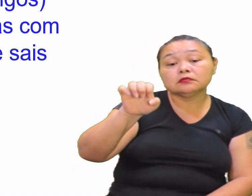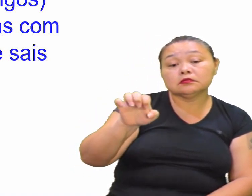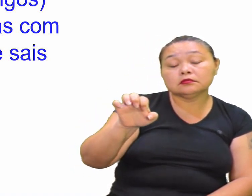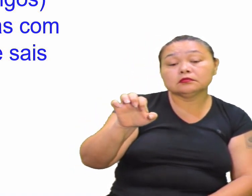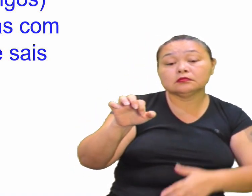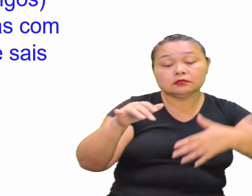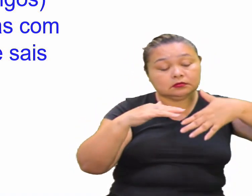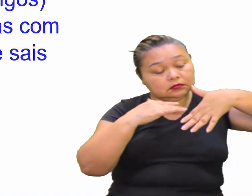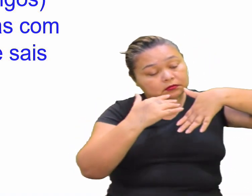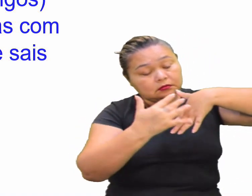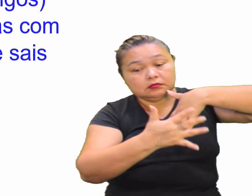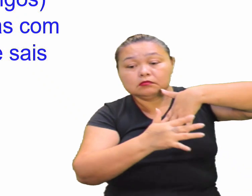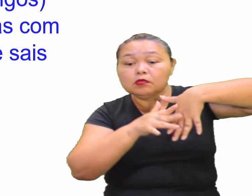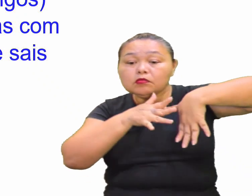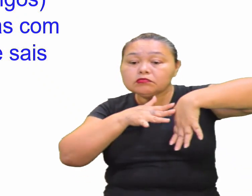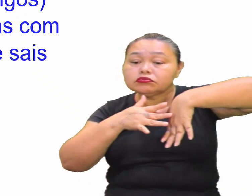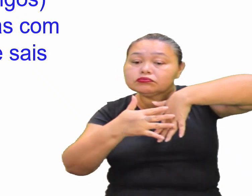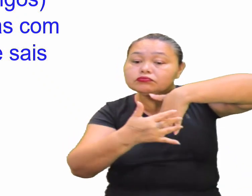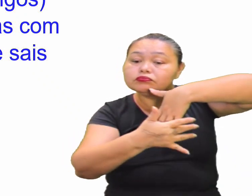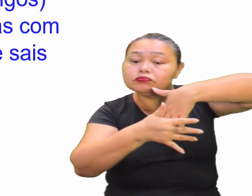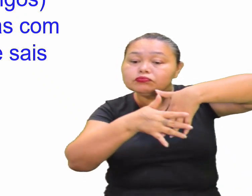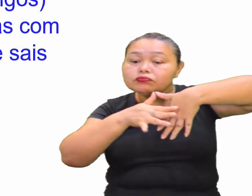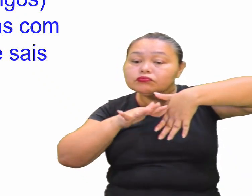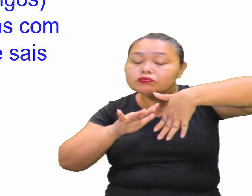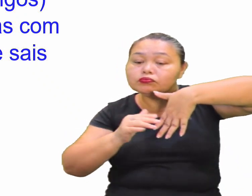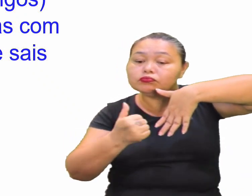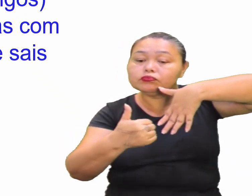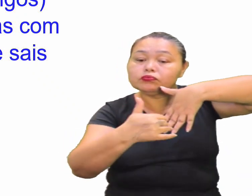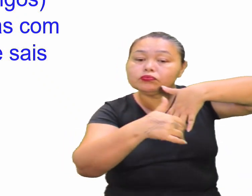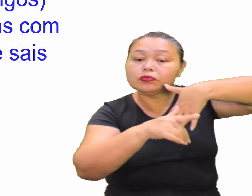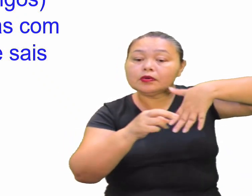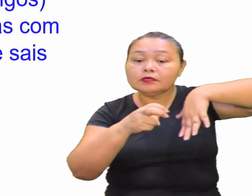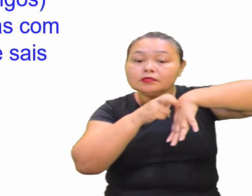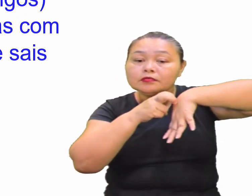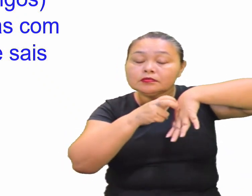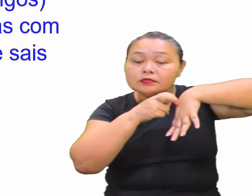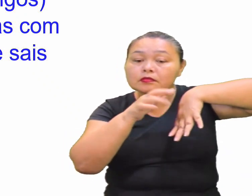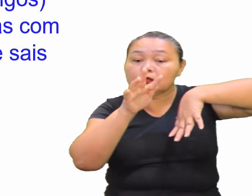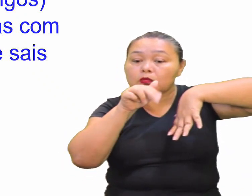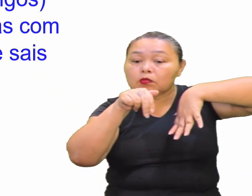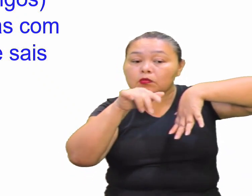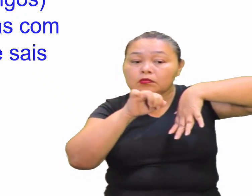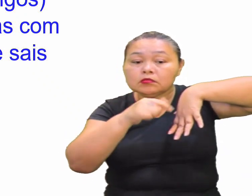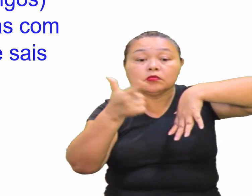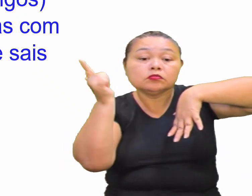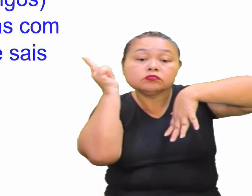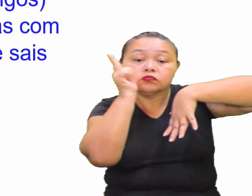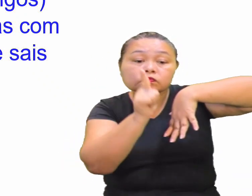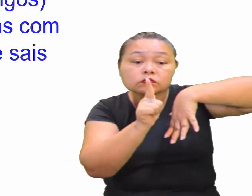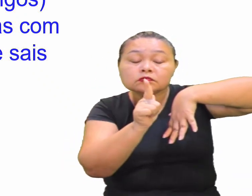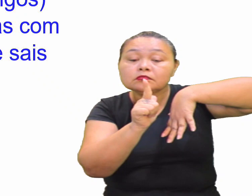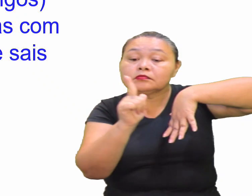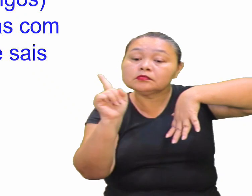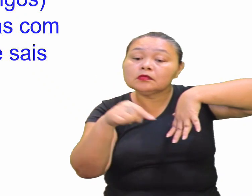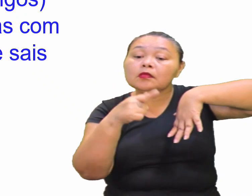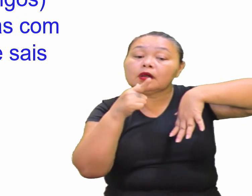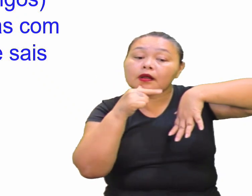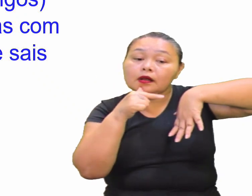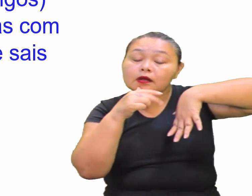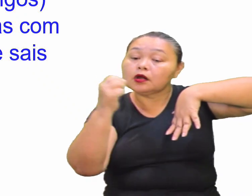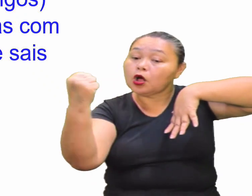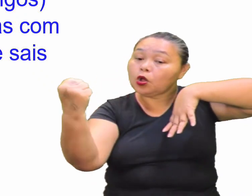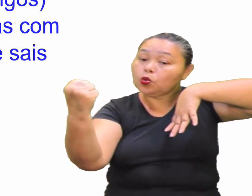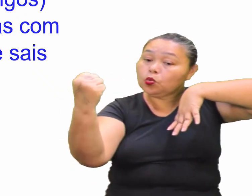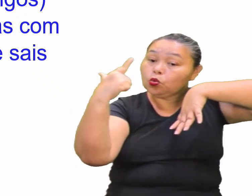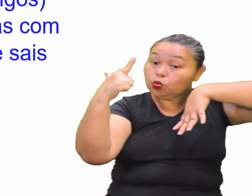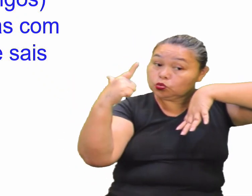líquens, que é essa associação mutualística de algas e fungos, que conseguem sobreviver apenas com a